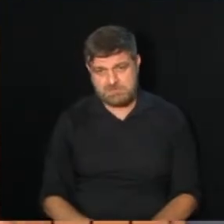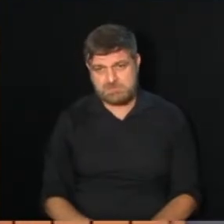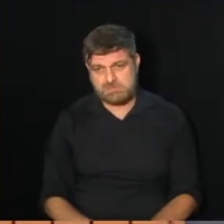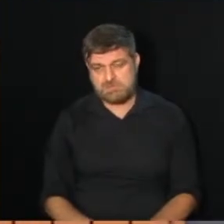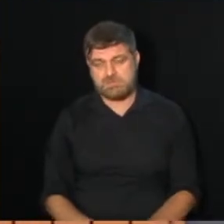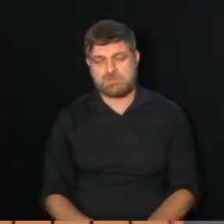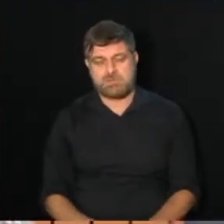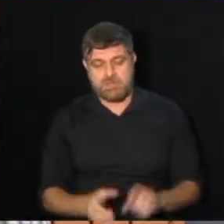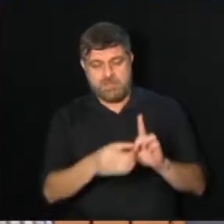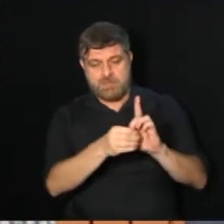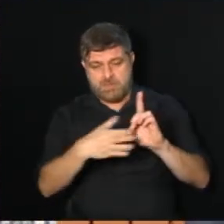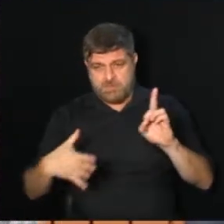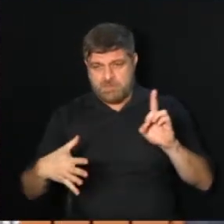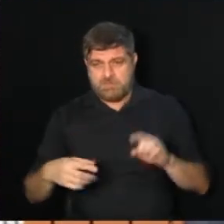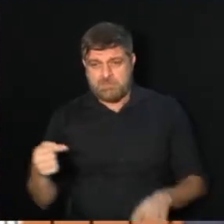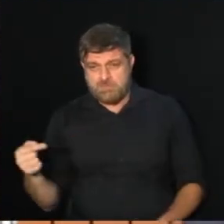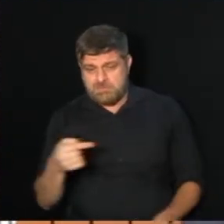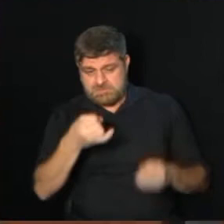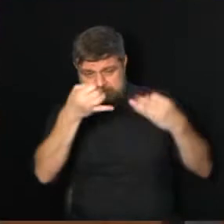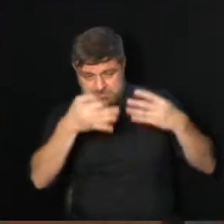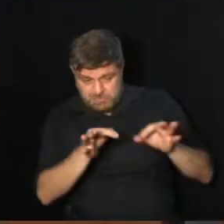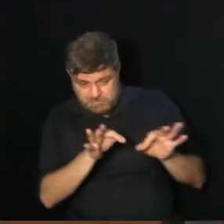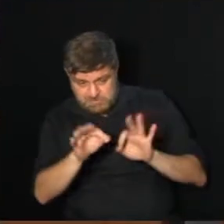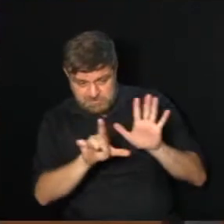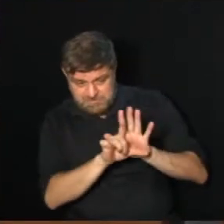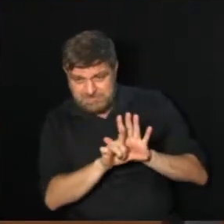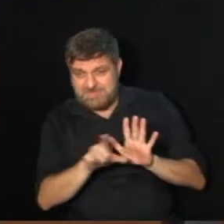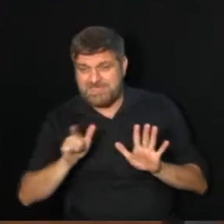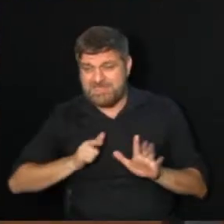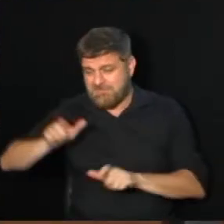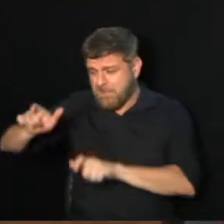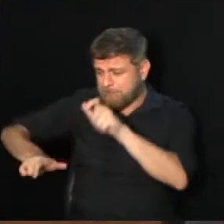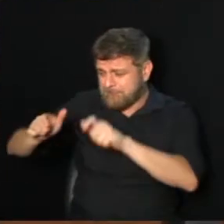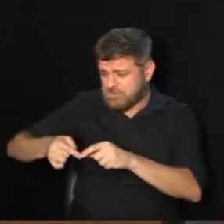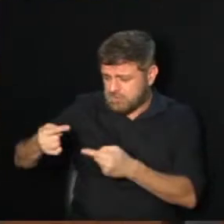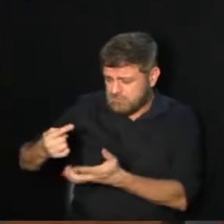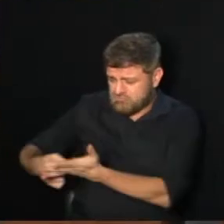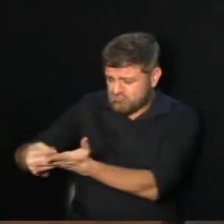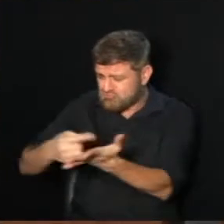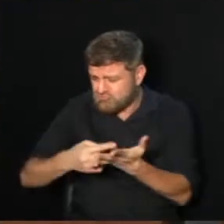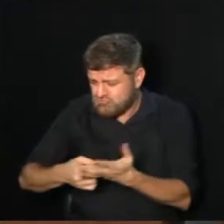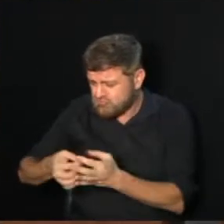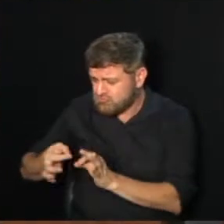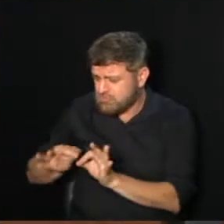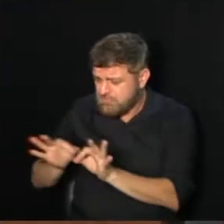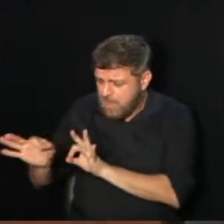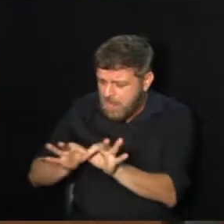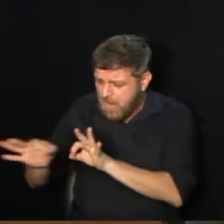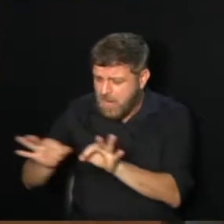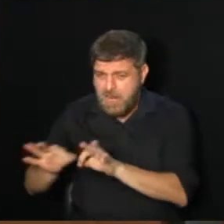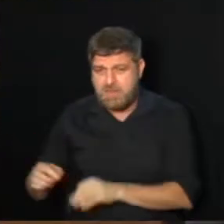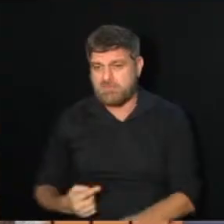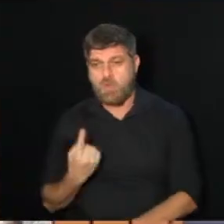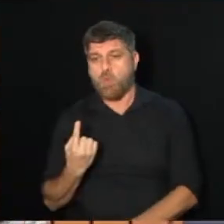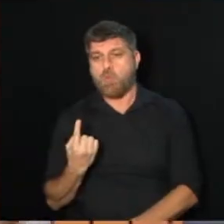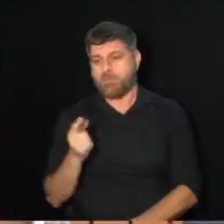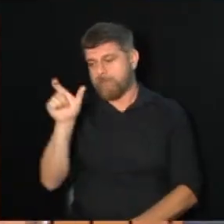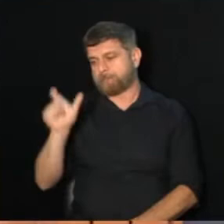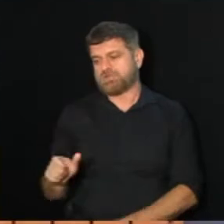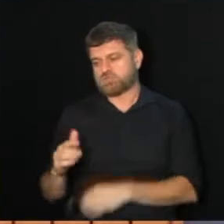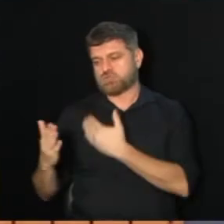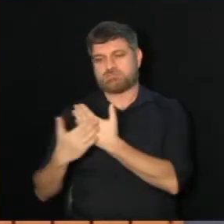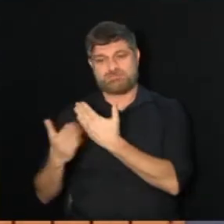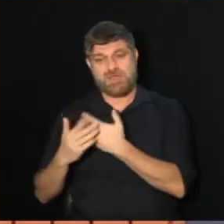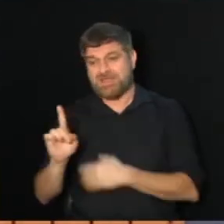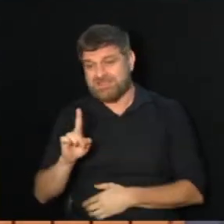processo democrático. Você falou que esse projeto foi feito a várias mãos. E quando se faz a várias mãos, a chance de